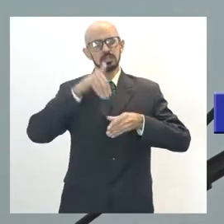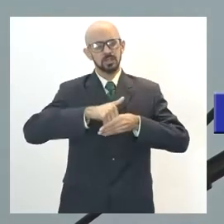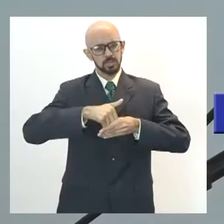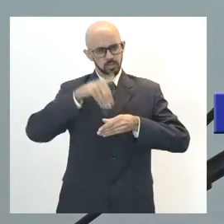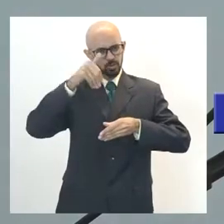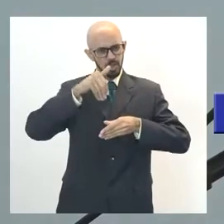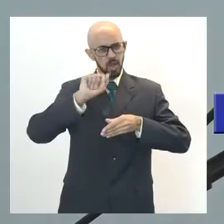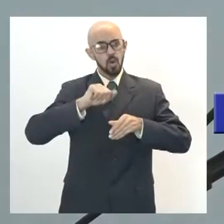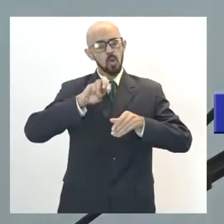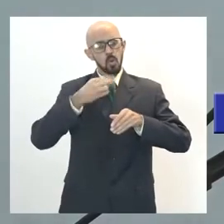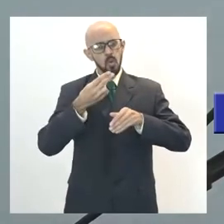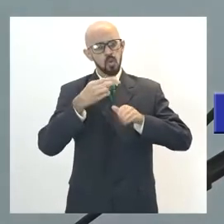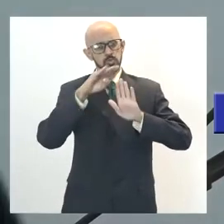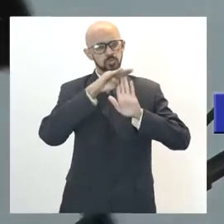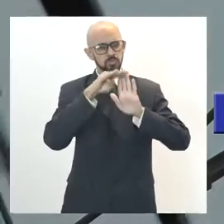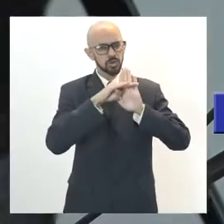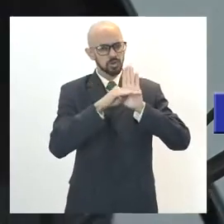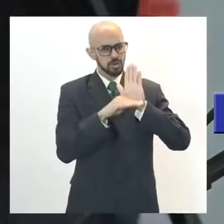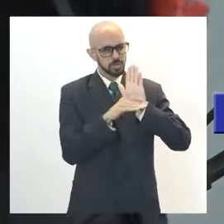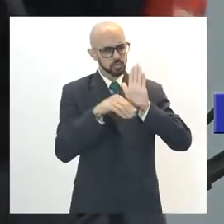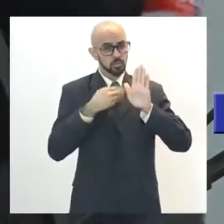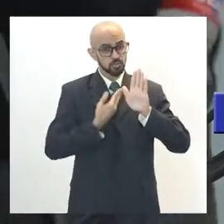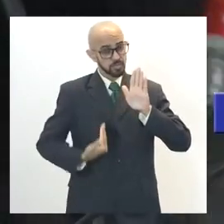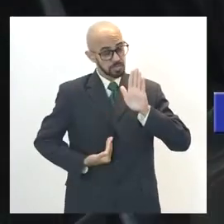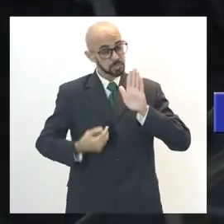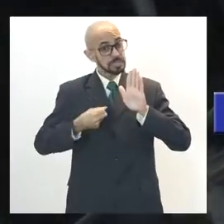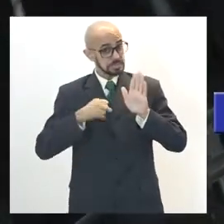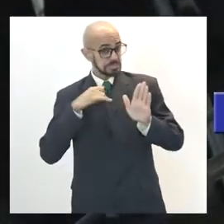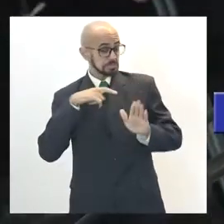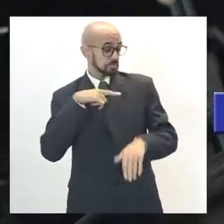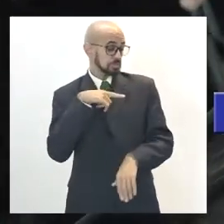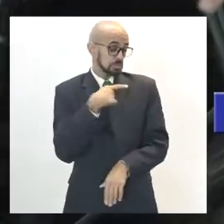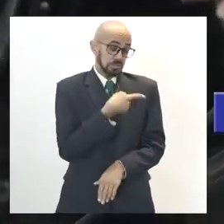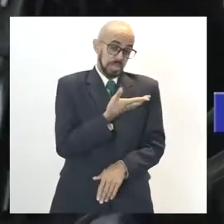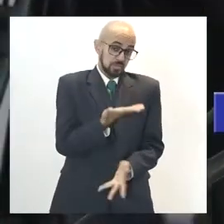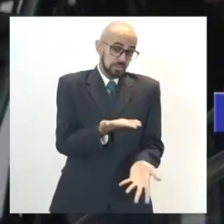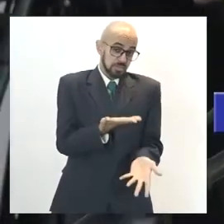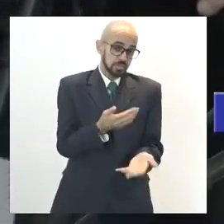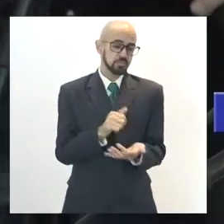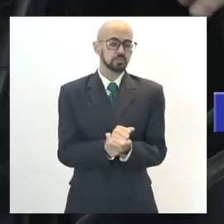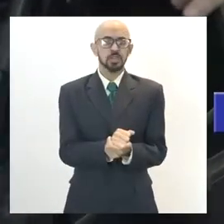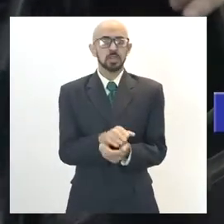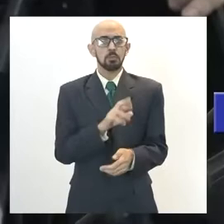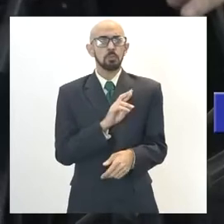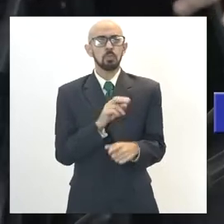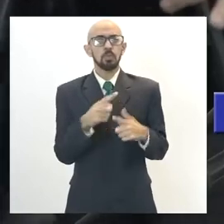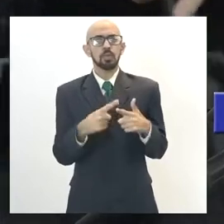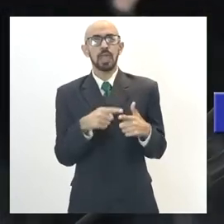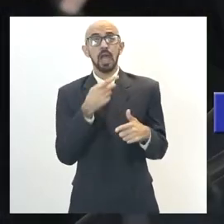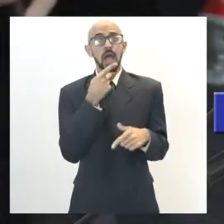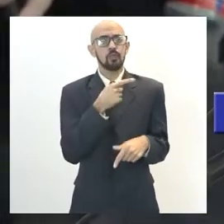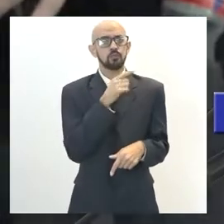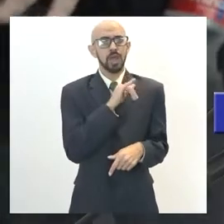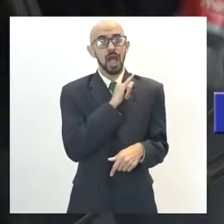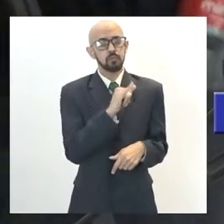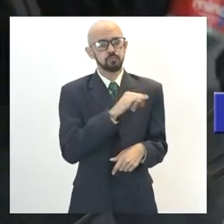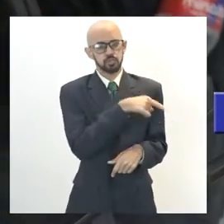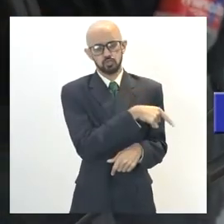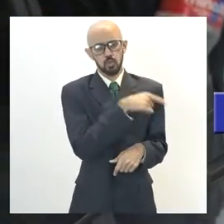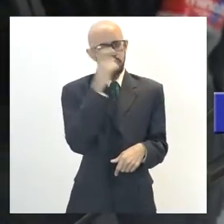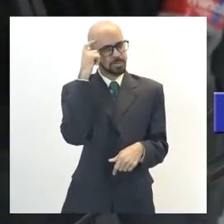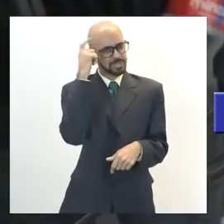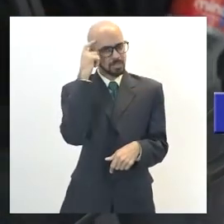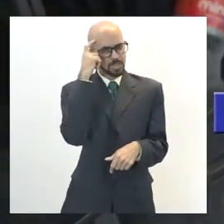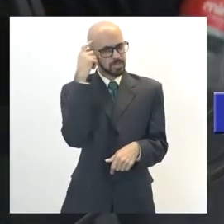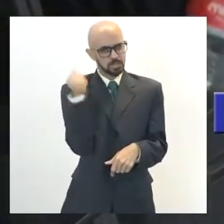houve apresentação de um programa de governo alguém indicou o seu pensamento é muito mais do que isso não é